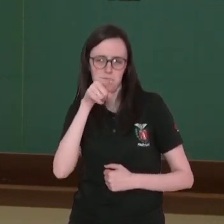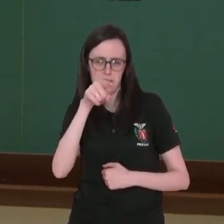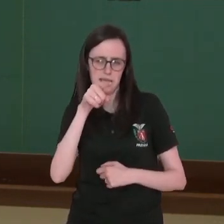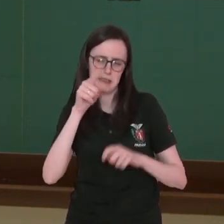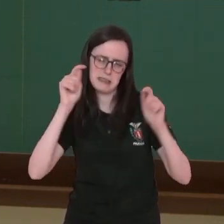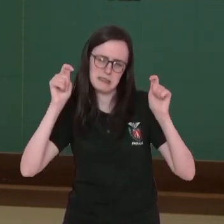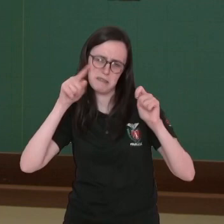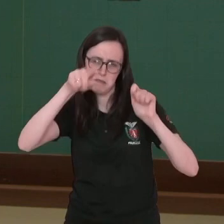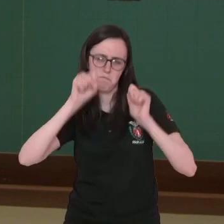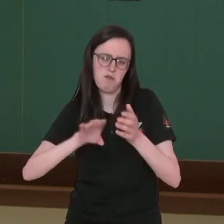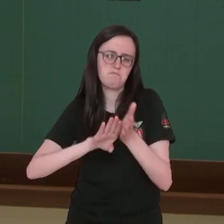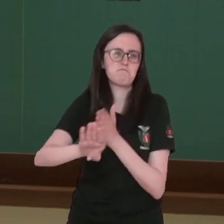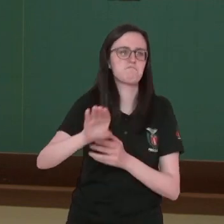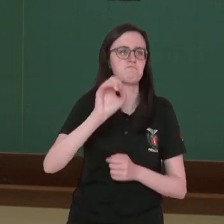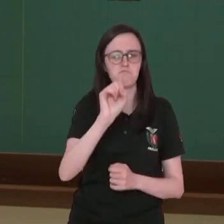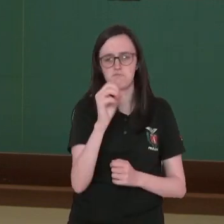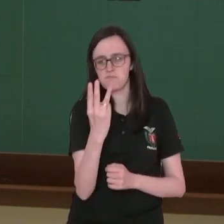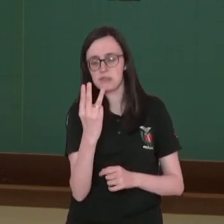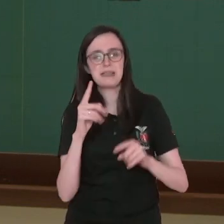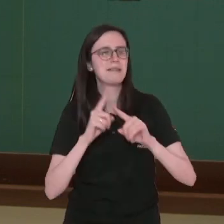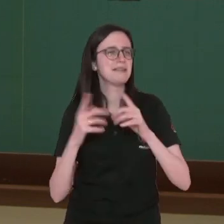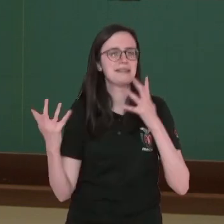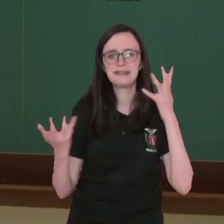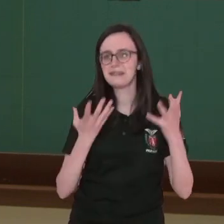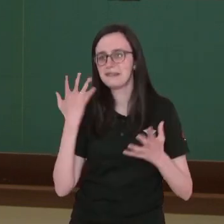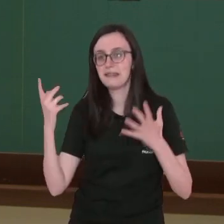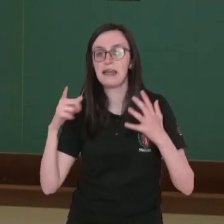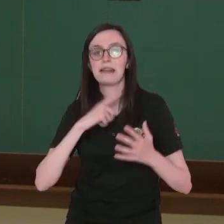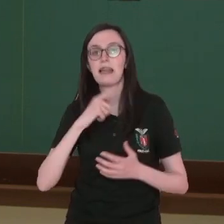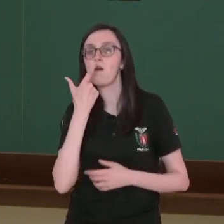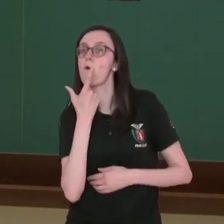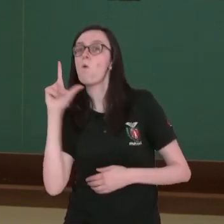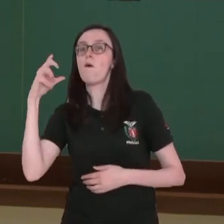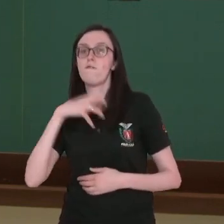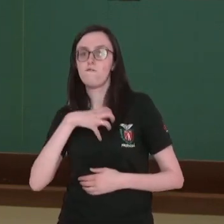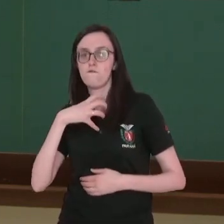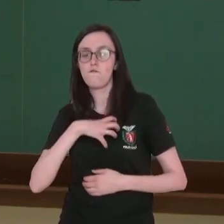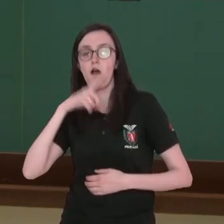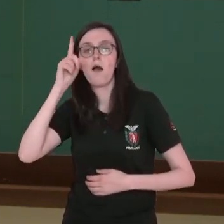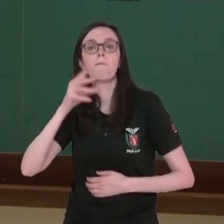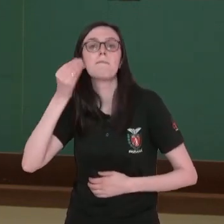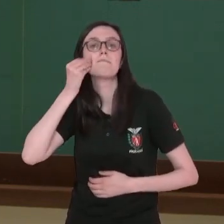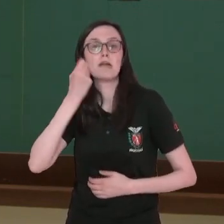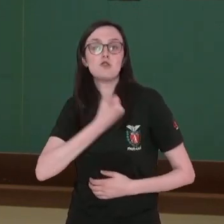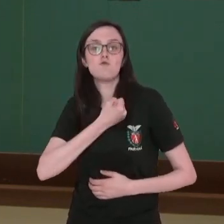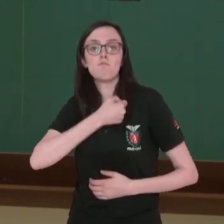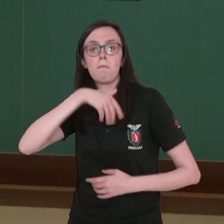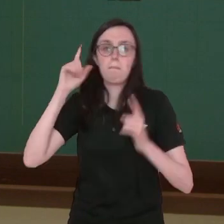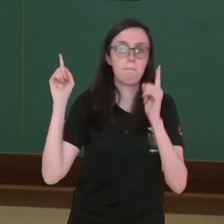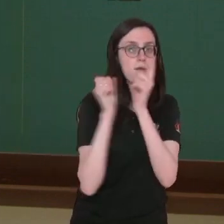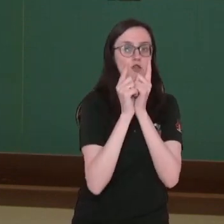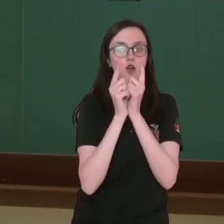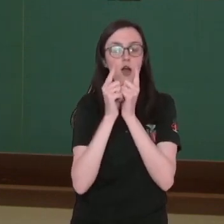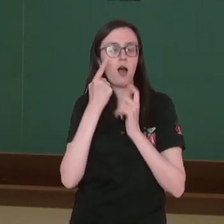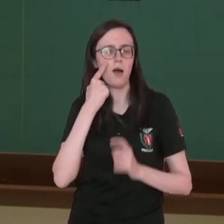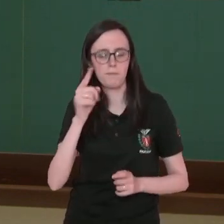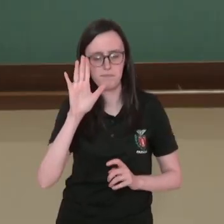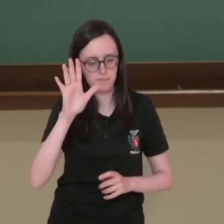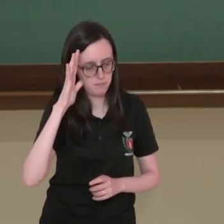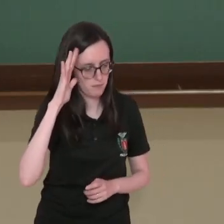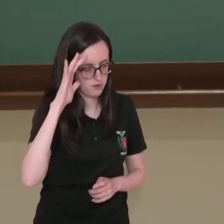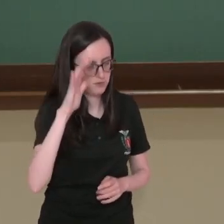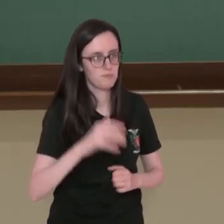pode desconsiderar. Só que tem o famoso arredondamento. Como é que você faz o arredondamento? Vamos